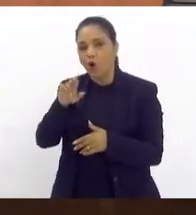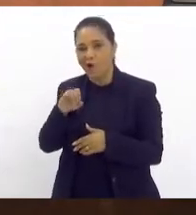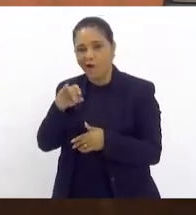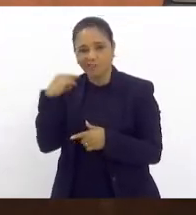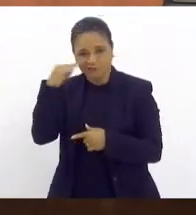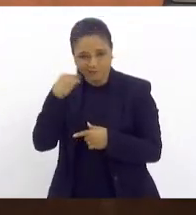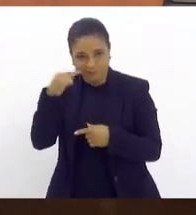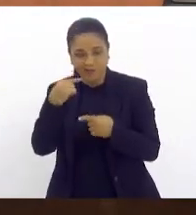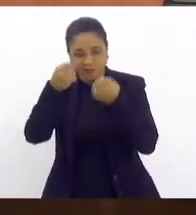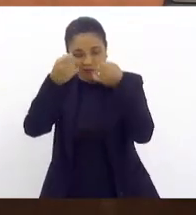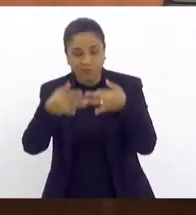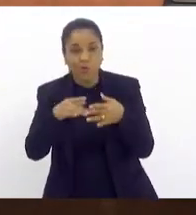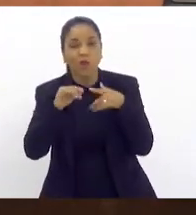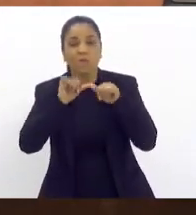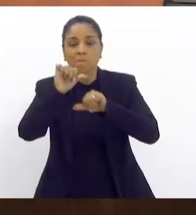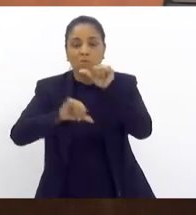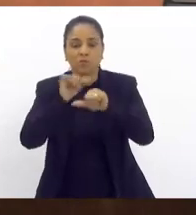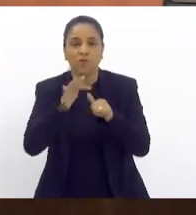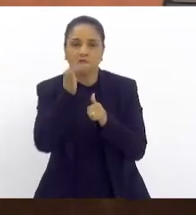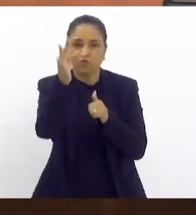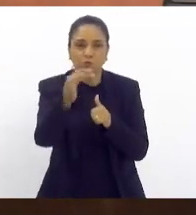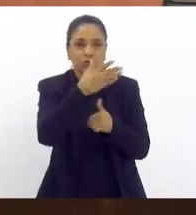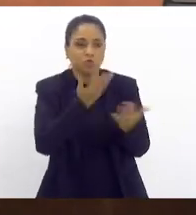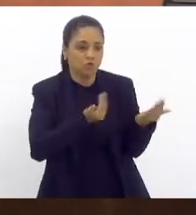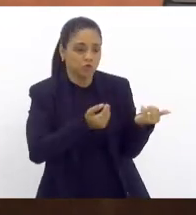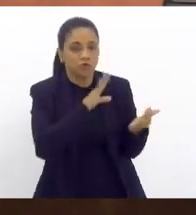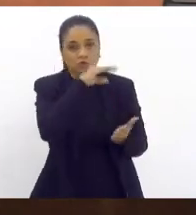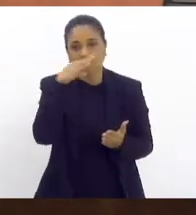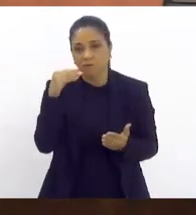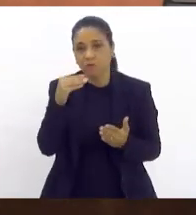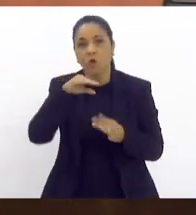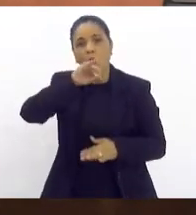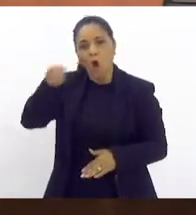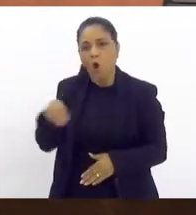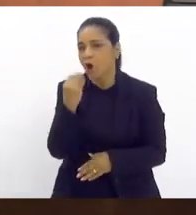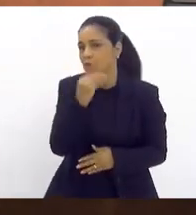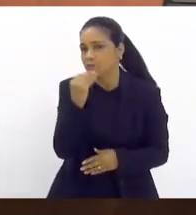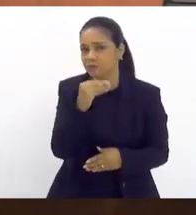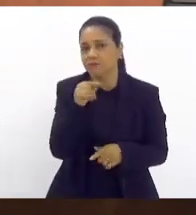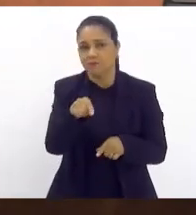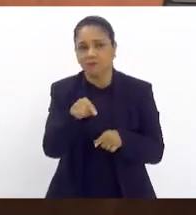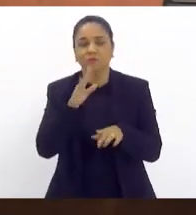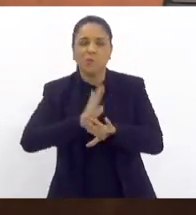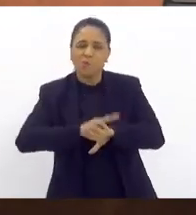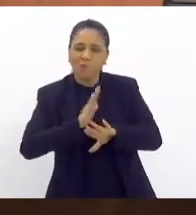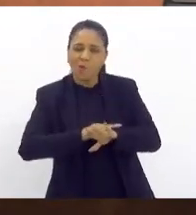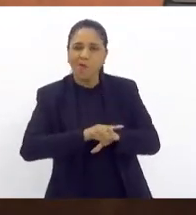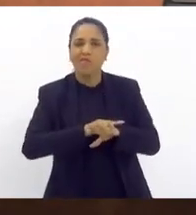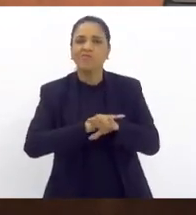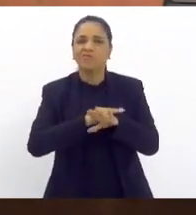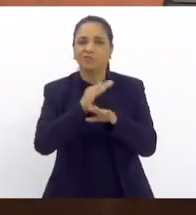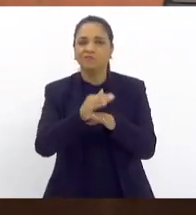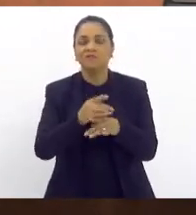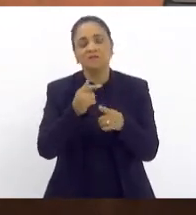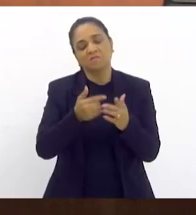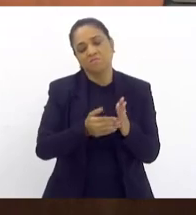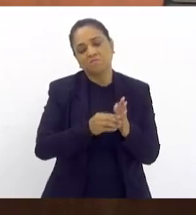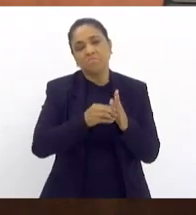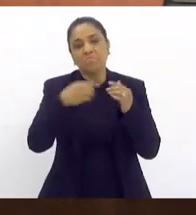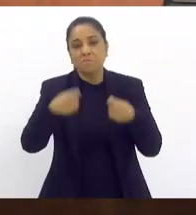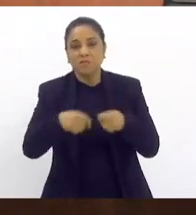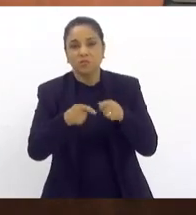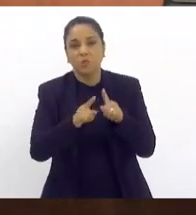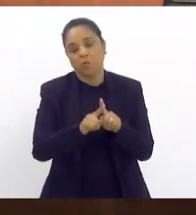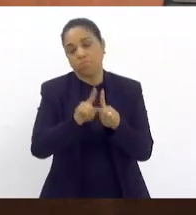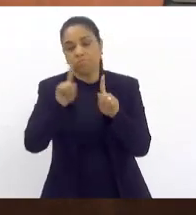adolescentes e também na educação de jovens e adultos da oportunidades para aqueles que algum momento da sua vida tiveram que se afastar da escola